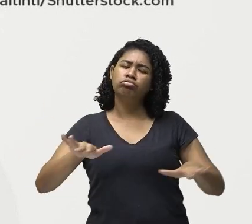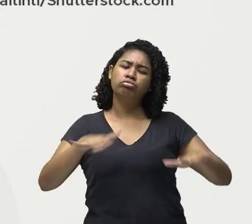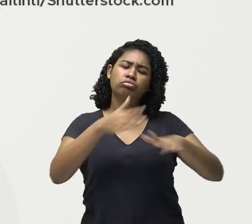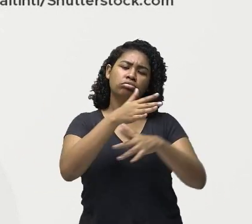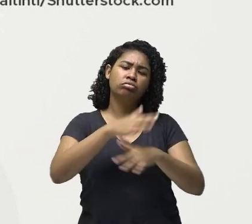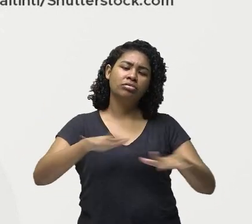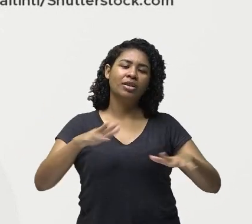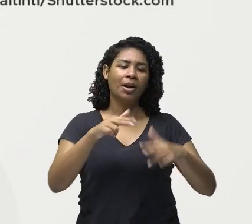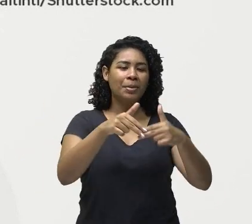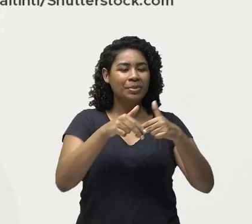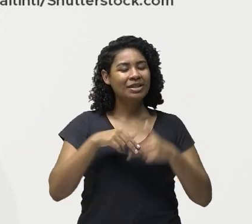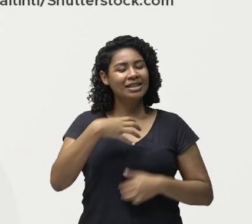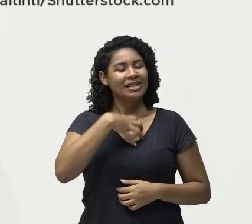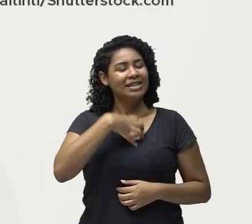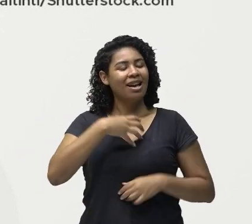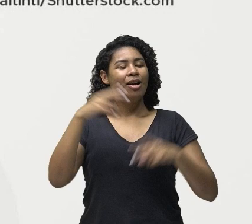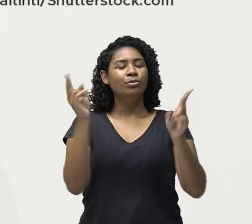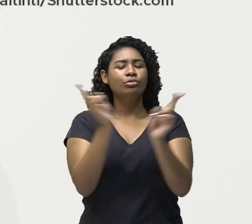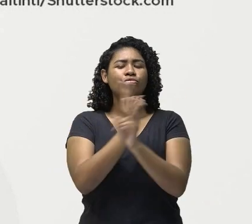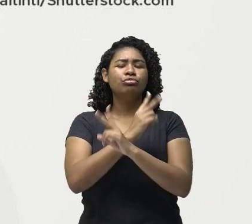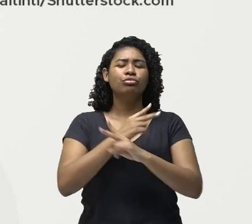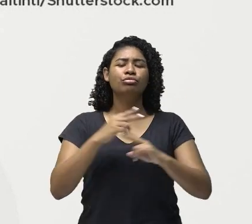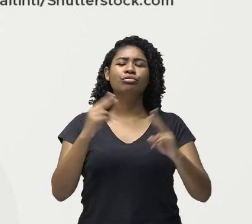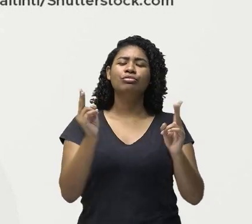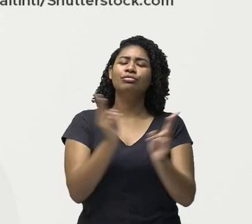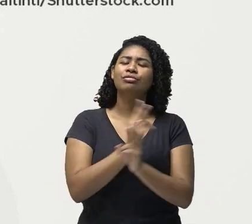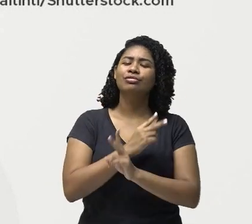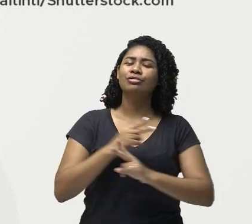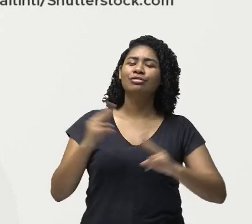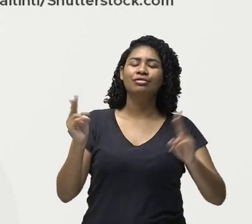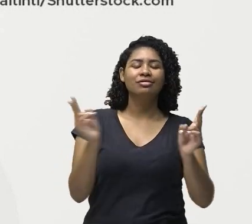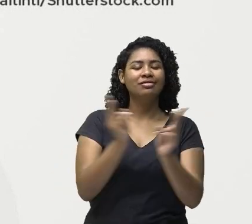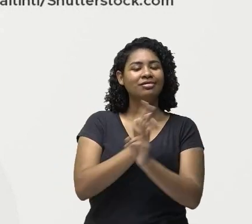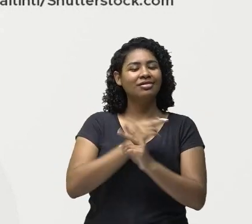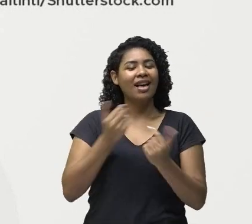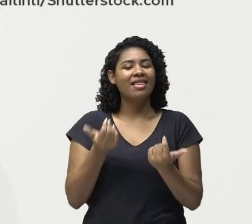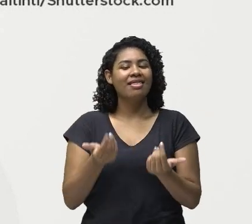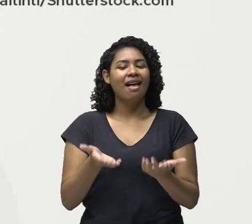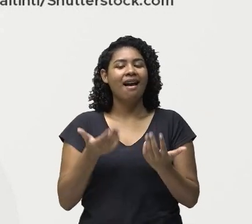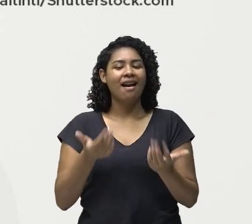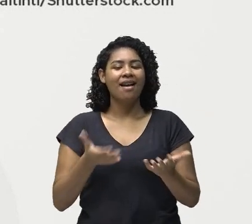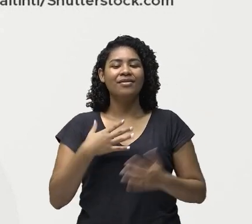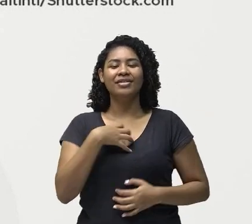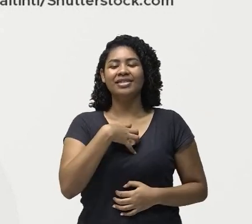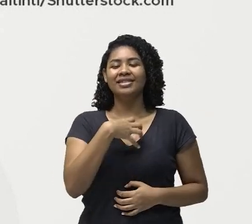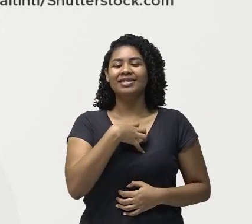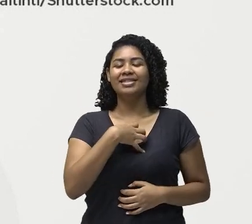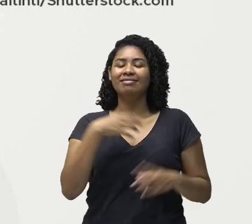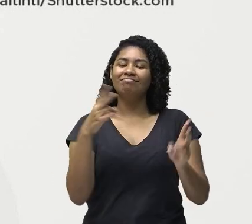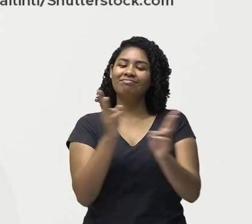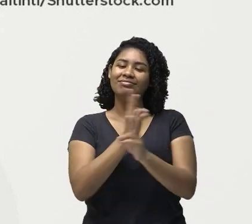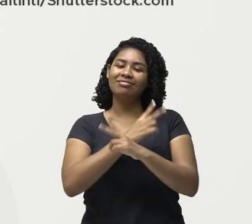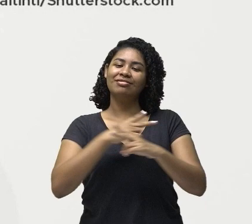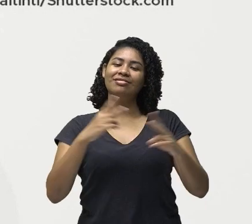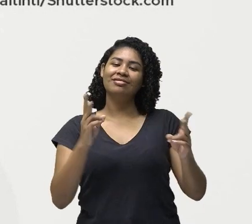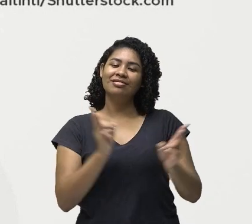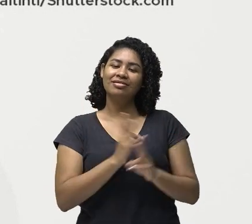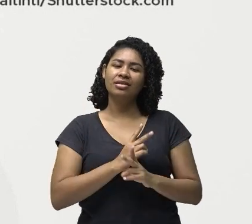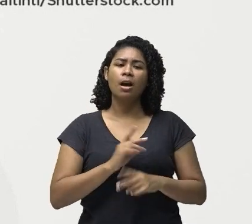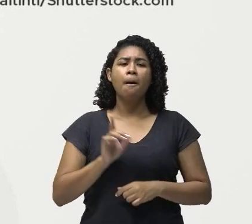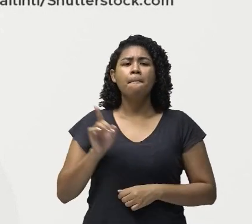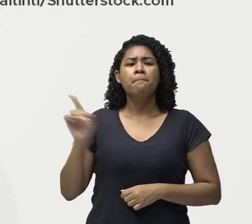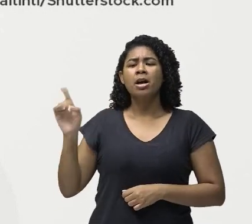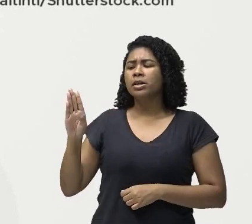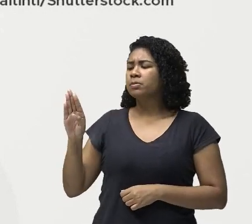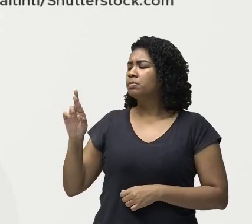muito frequentes e você pode sentir com frequência a brisa. Mas, professora, como é que são formadas